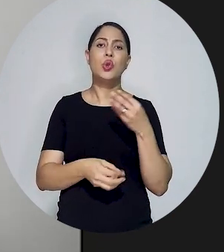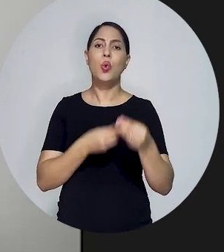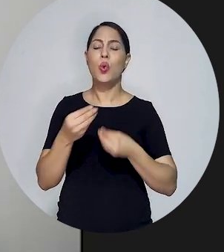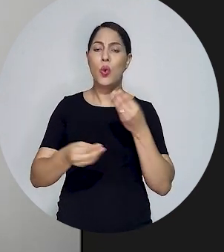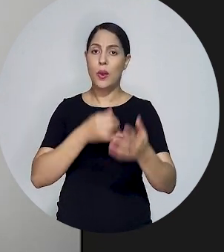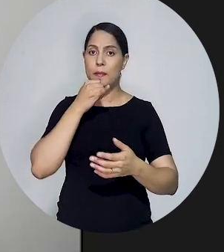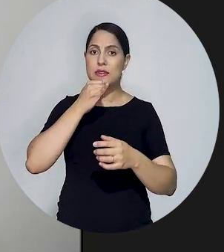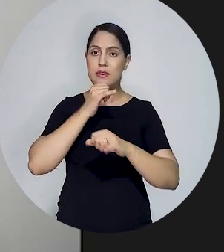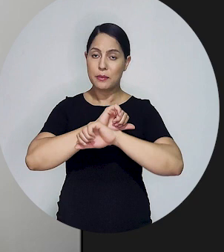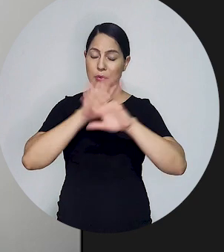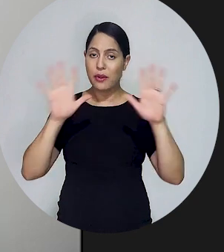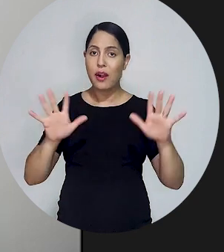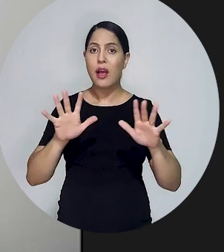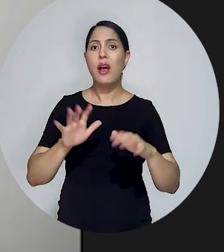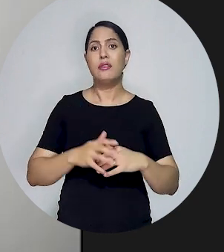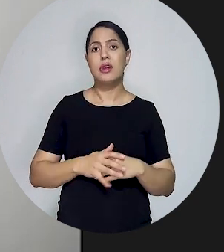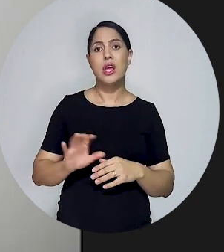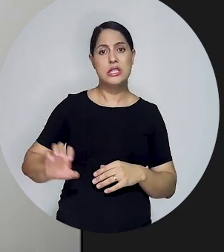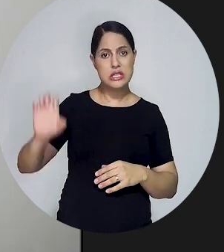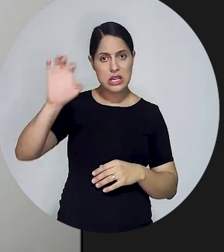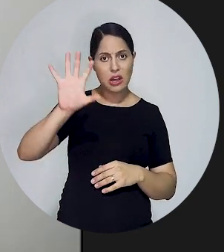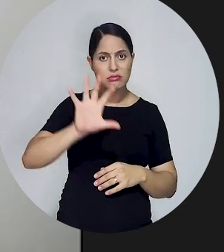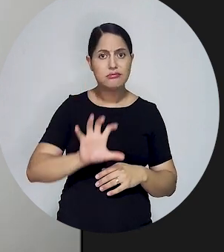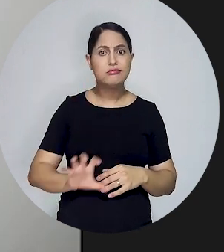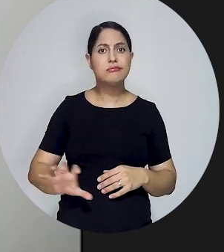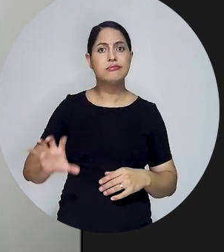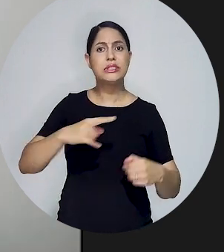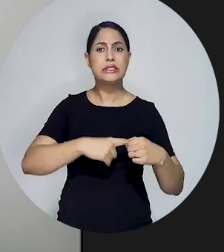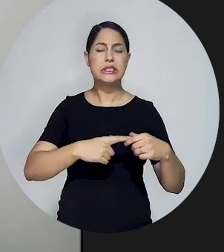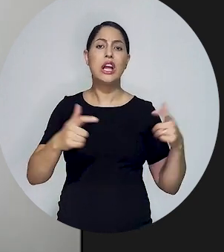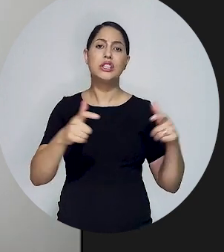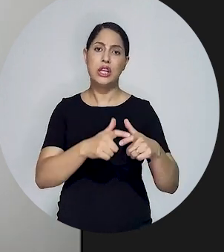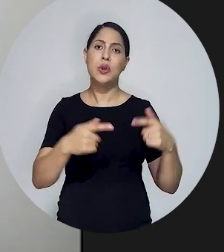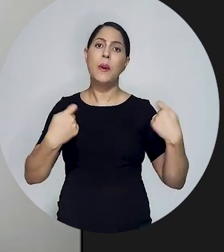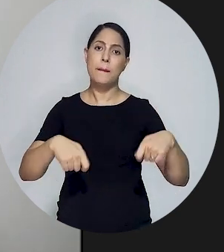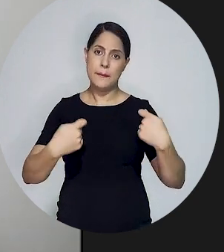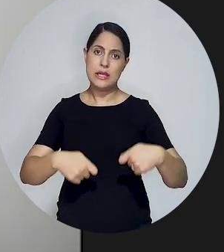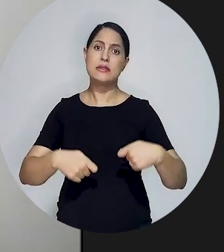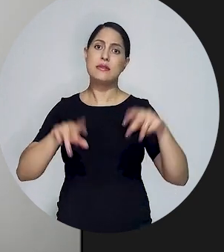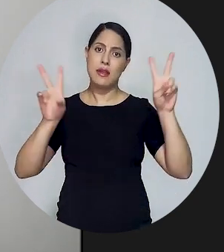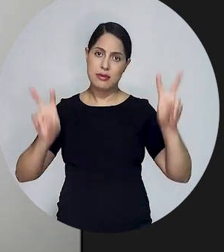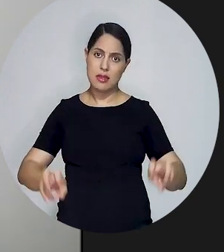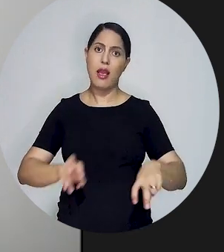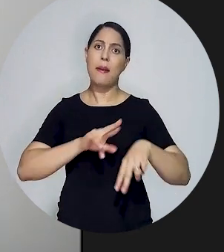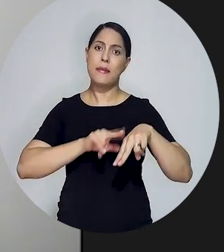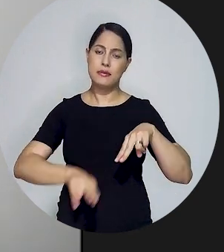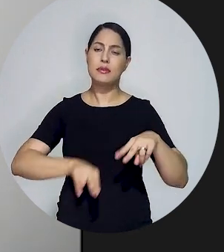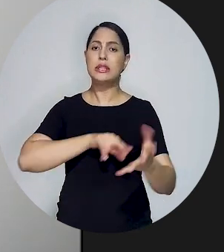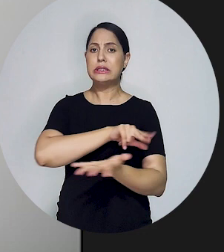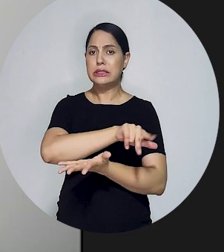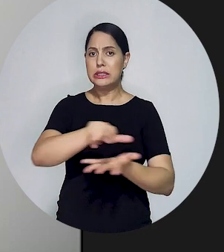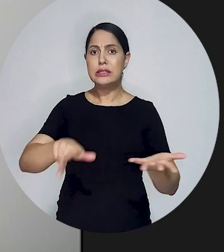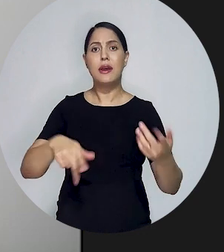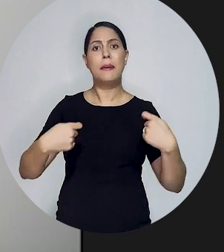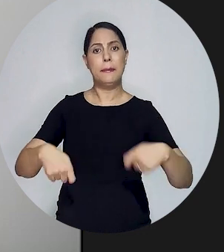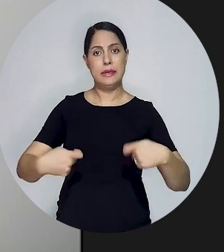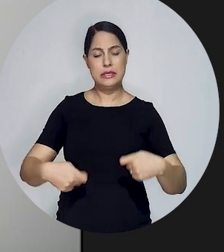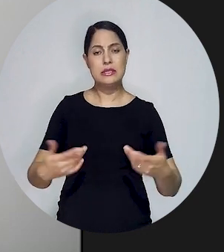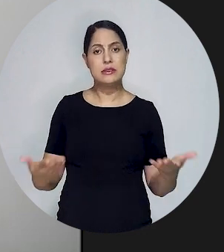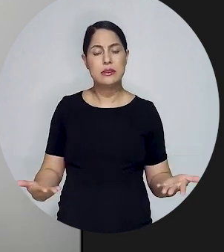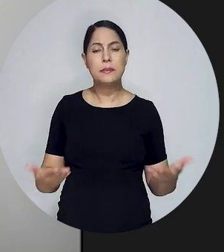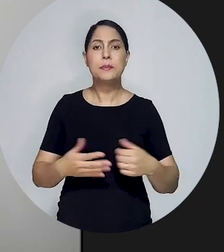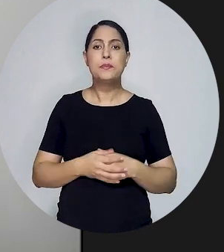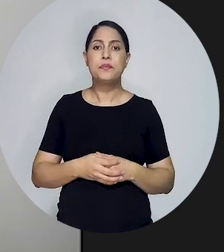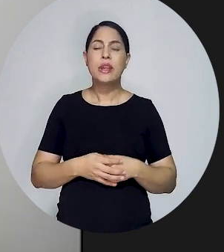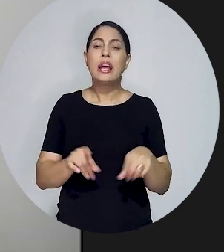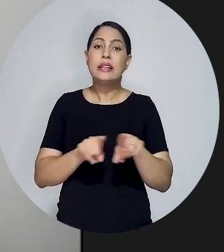que elas sejam instaladas em mais subseções no Brasil, porque esse é um tema que precisa ser encarado no interior também. Além disso,